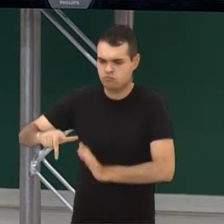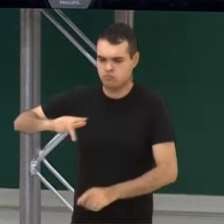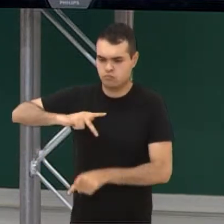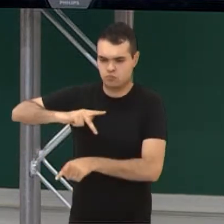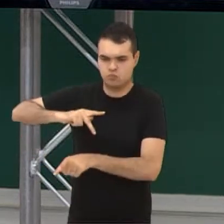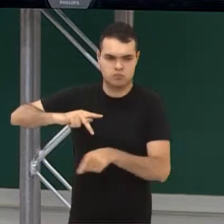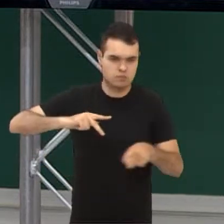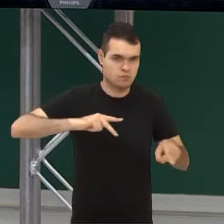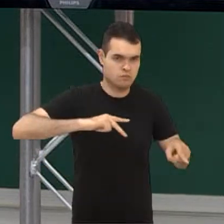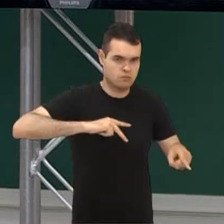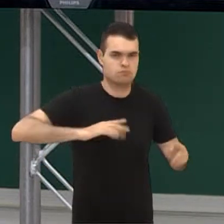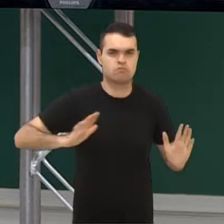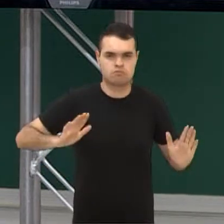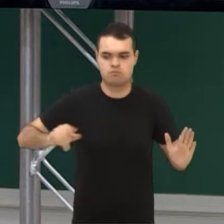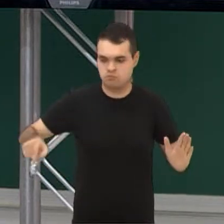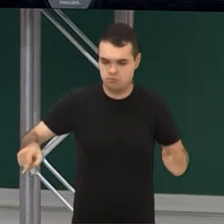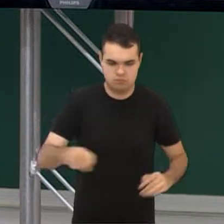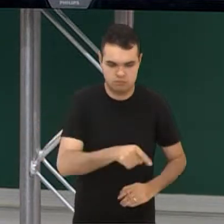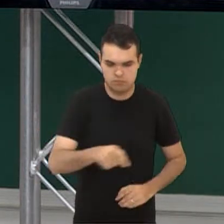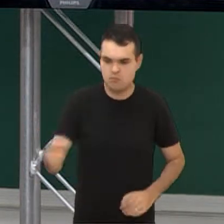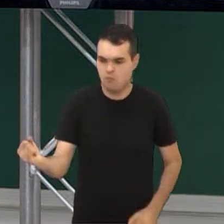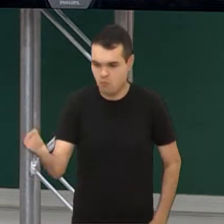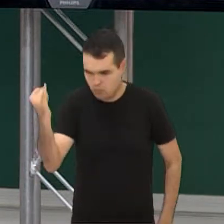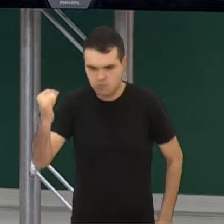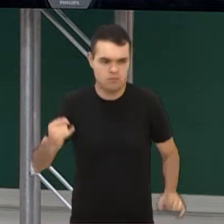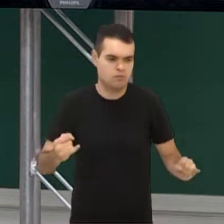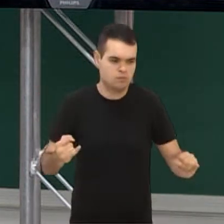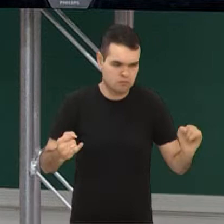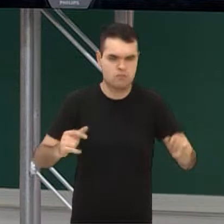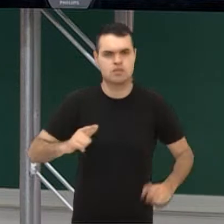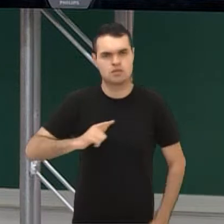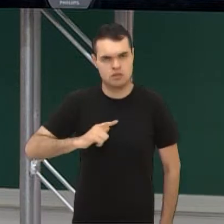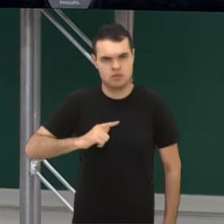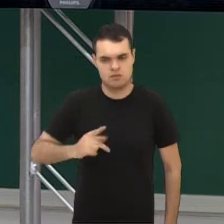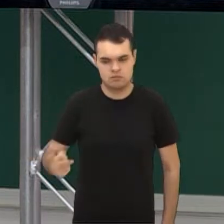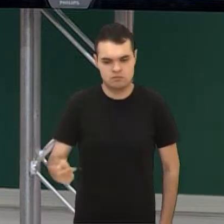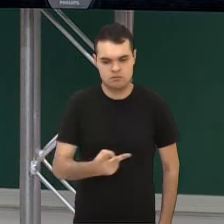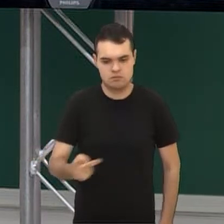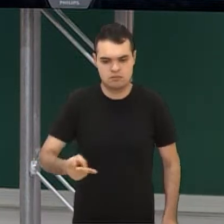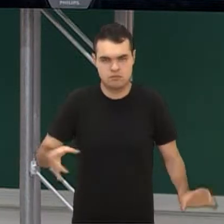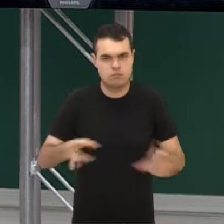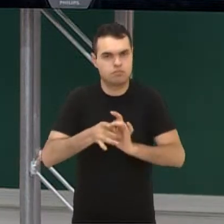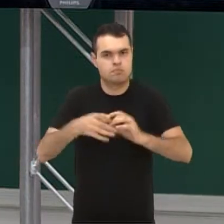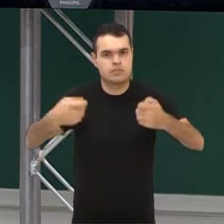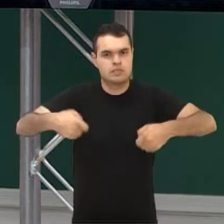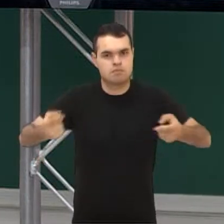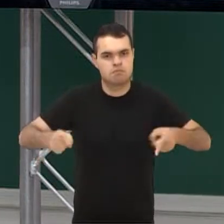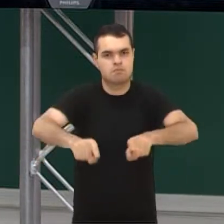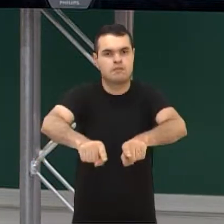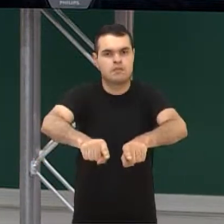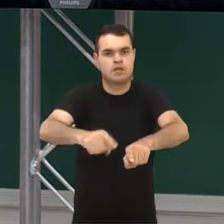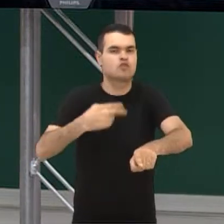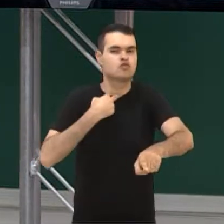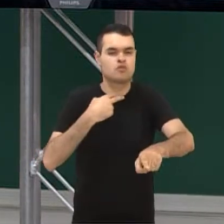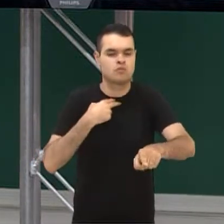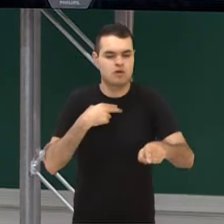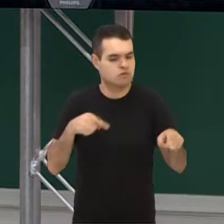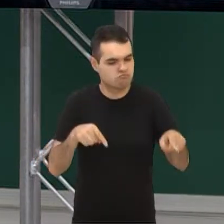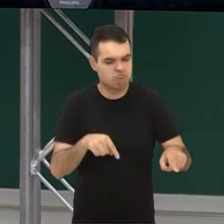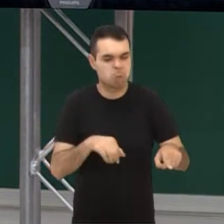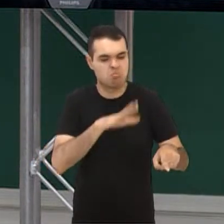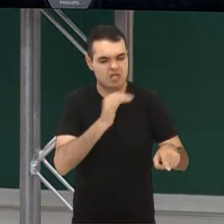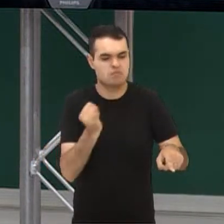sua participação. Ou seja, a gente precisa das duas. A gente não pode, né, simplesmente abdicar de uma porque ela é mais ou